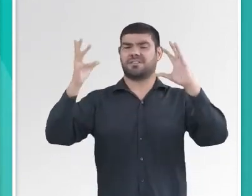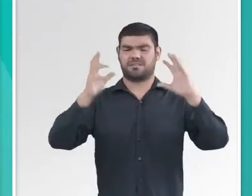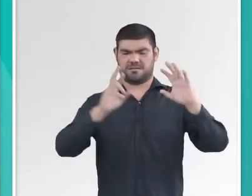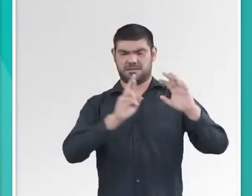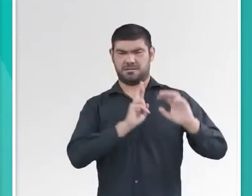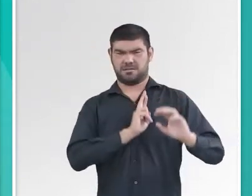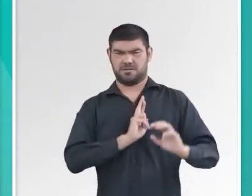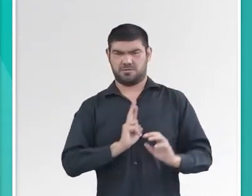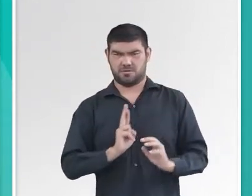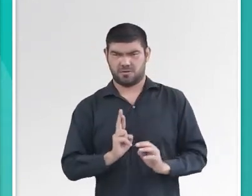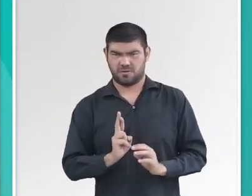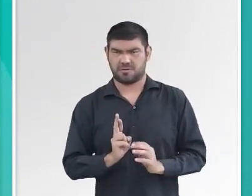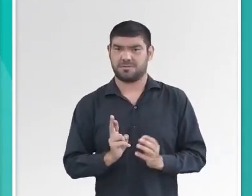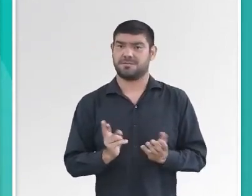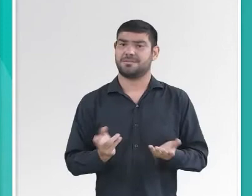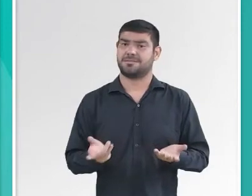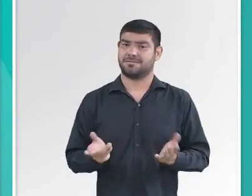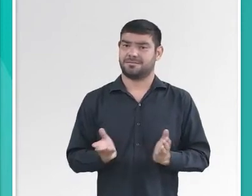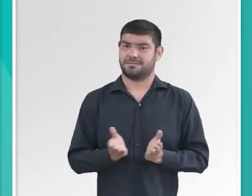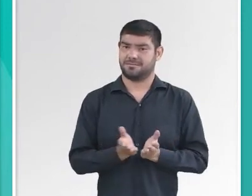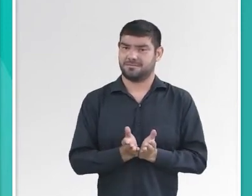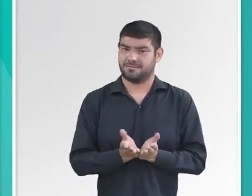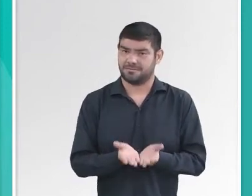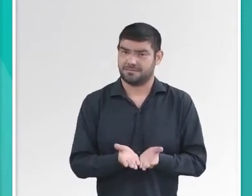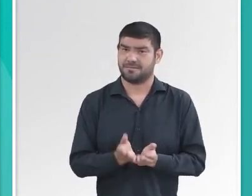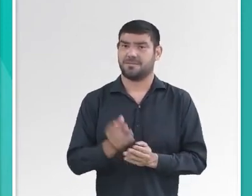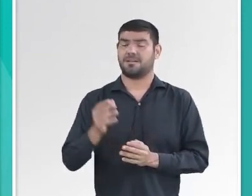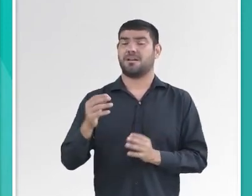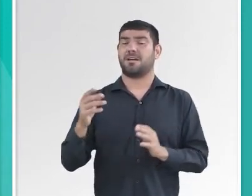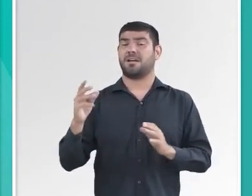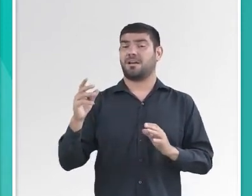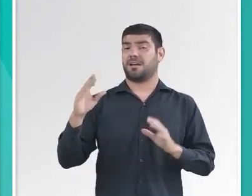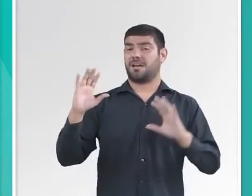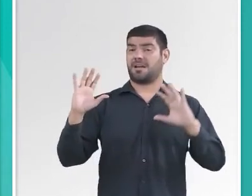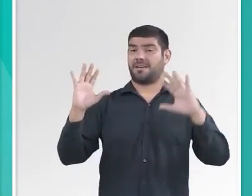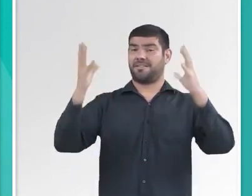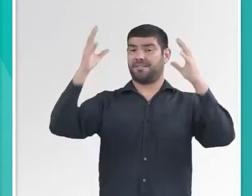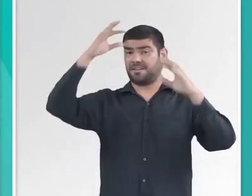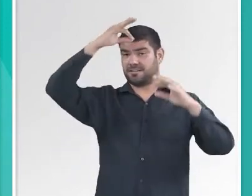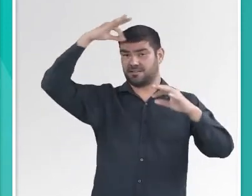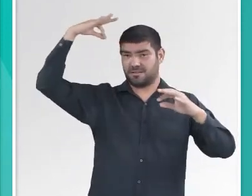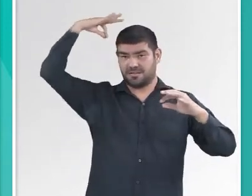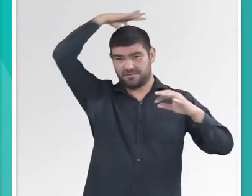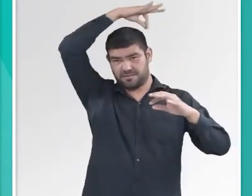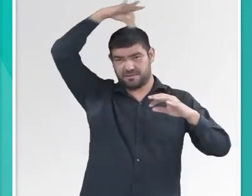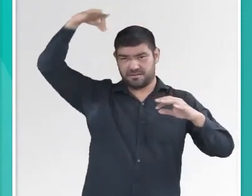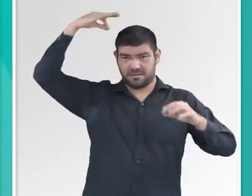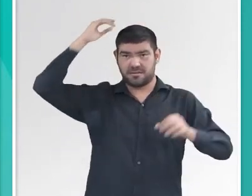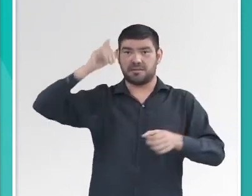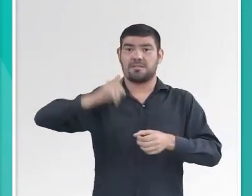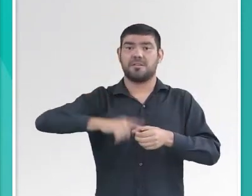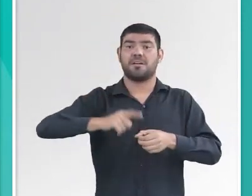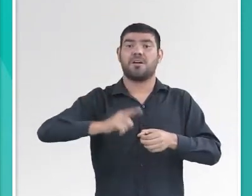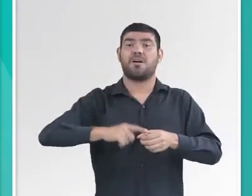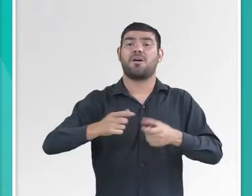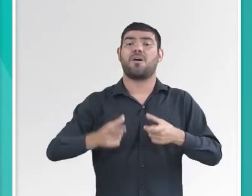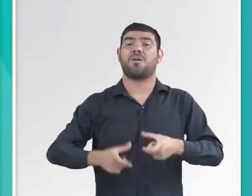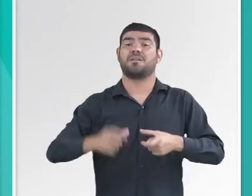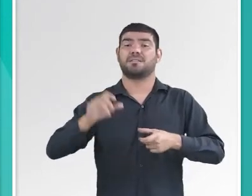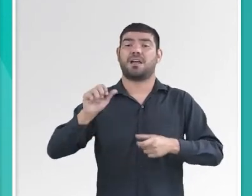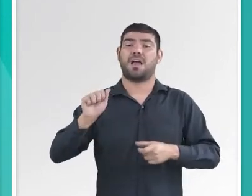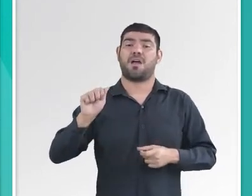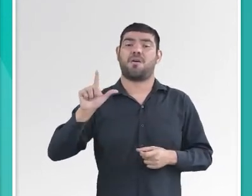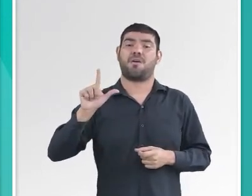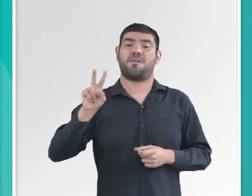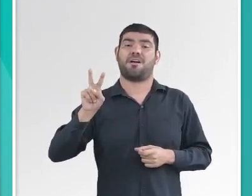religiosas, certo? A festa do Divino Espírito Santo, lá em Alvarães, e tantas outras manifestações